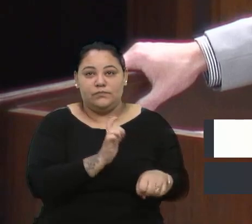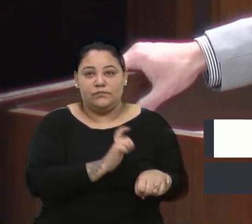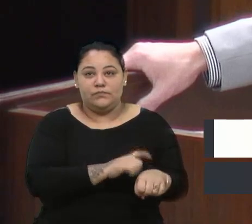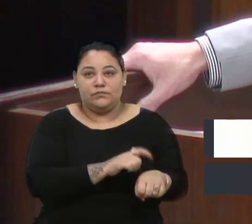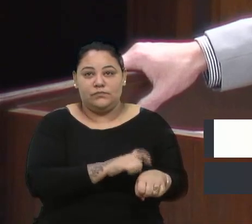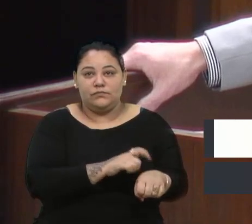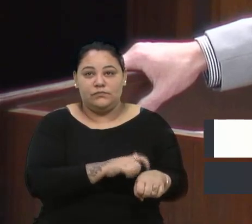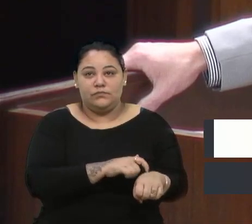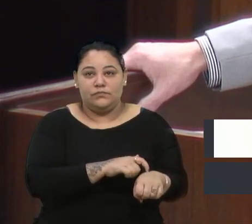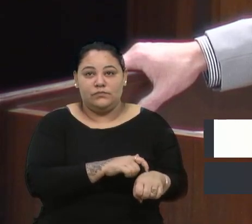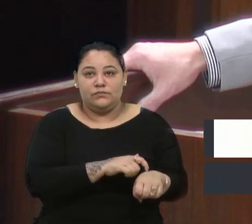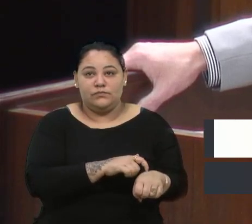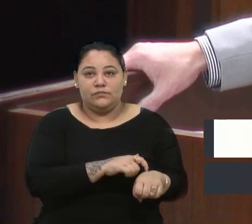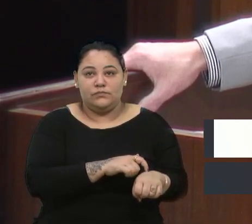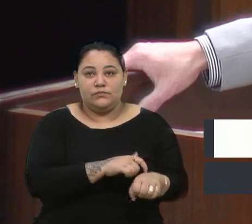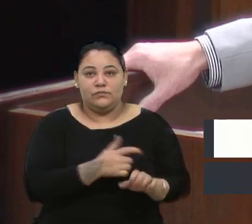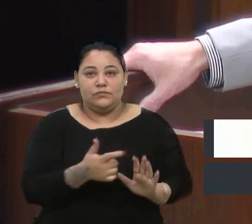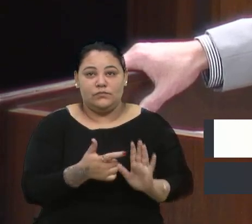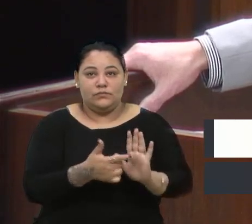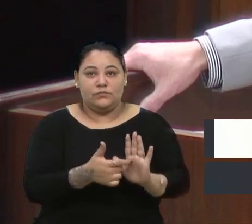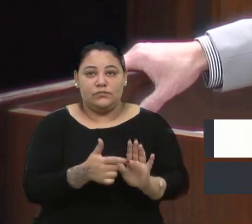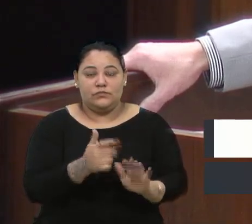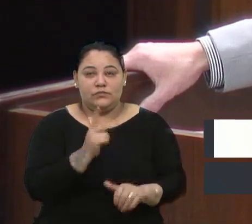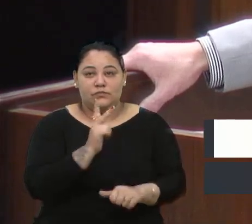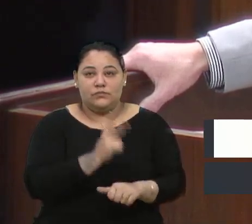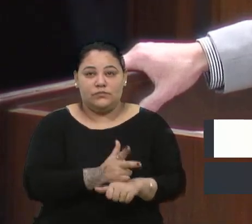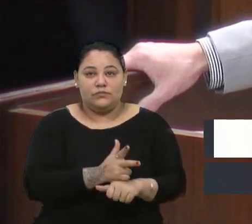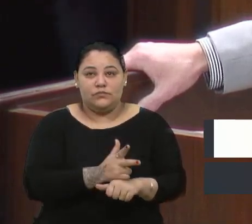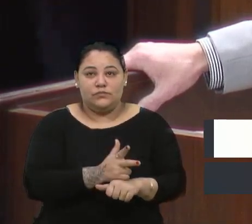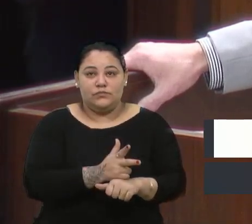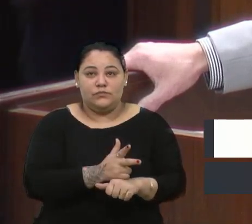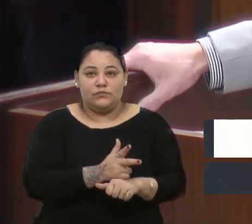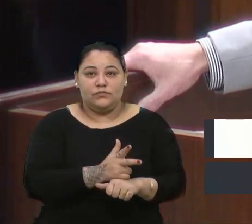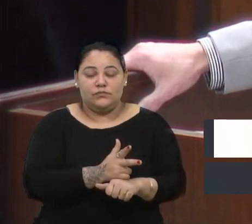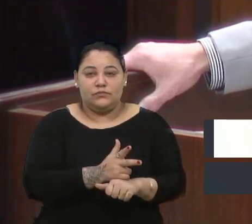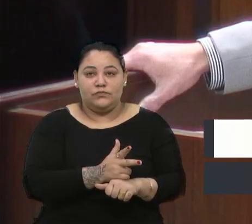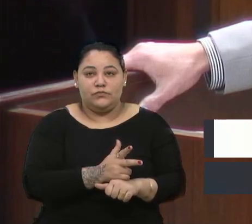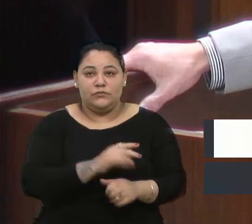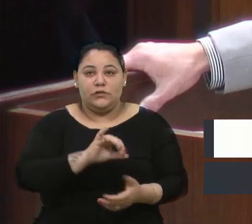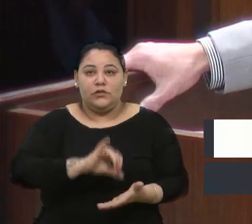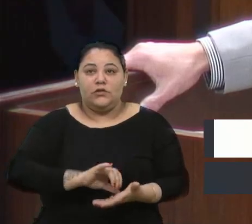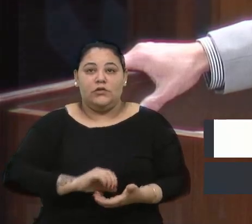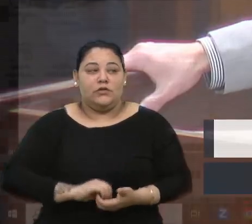um vídeo institucional do Centro Convida.